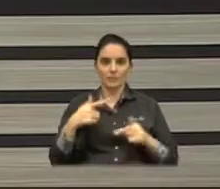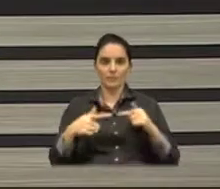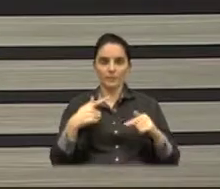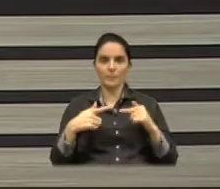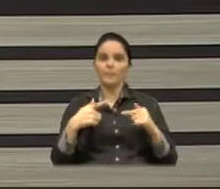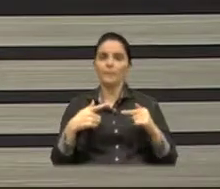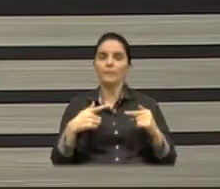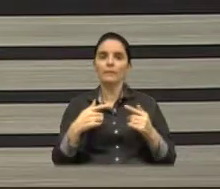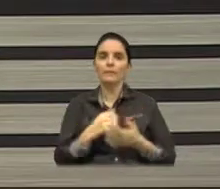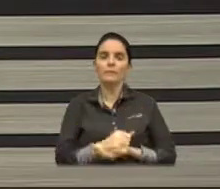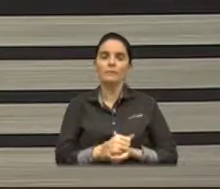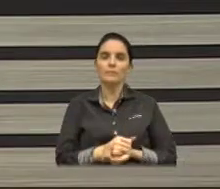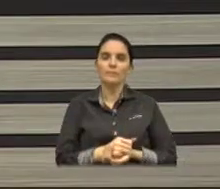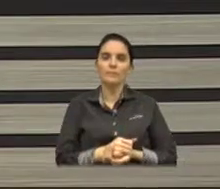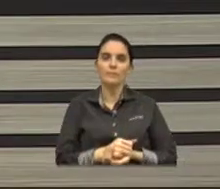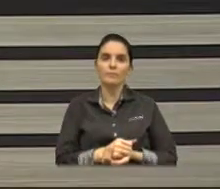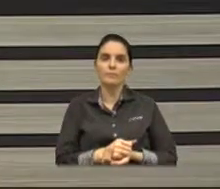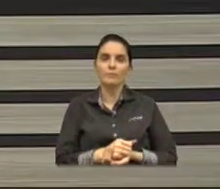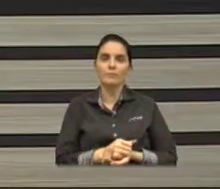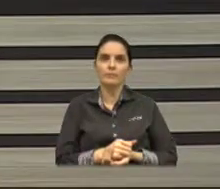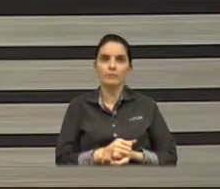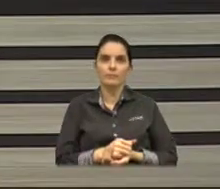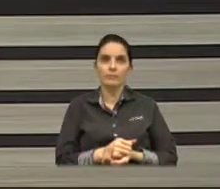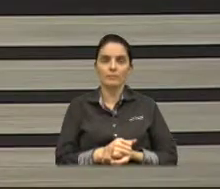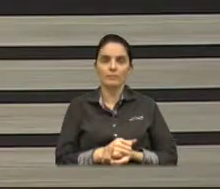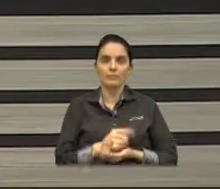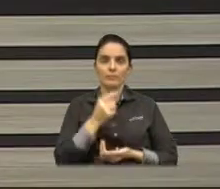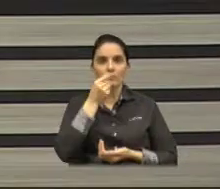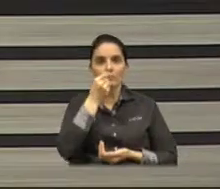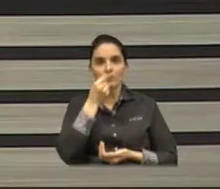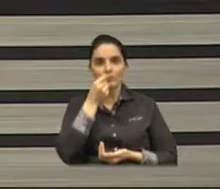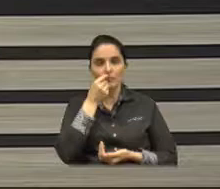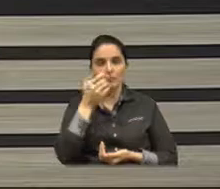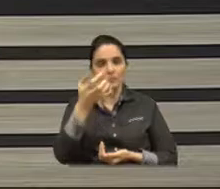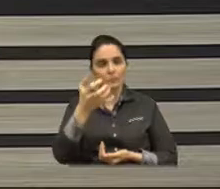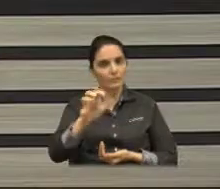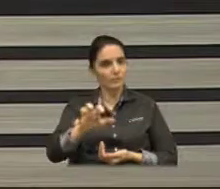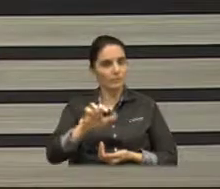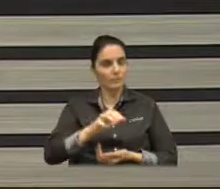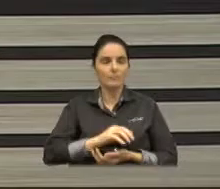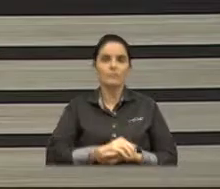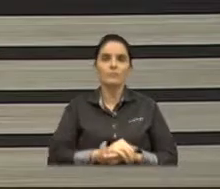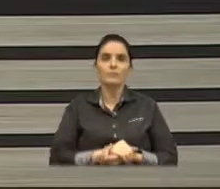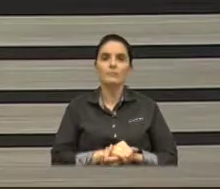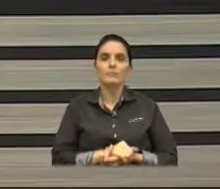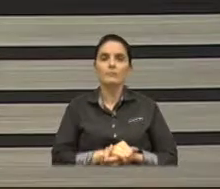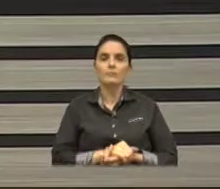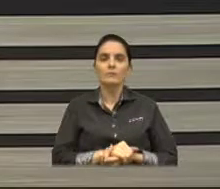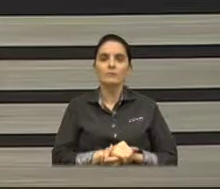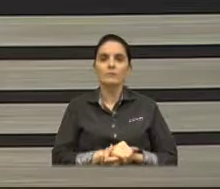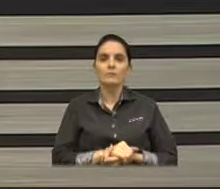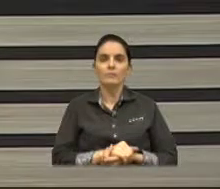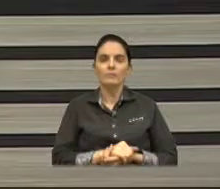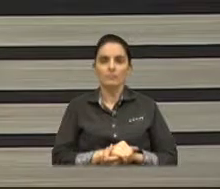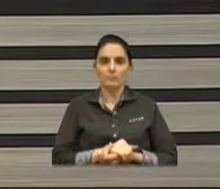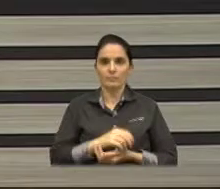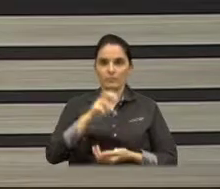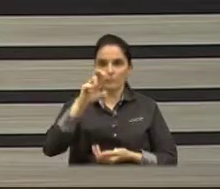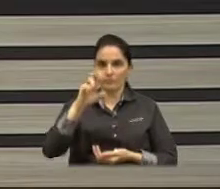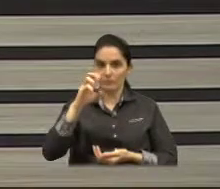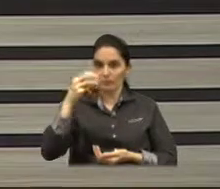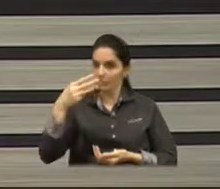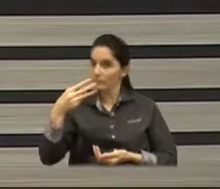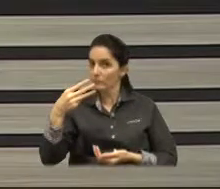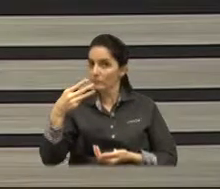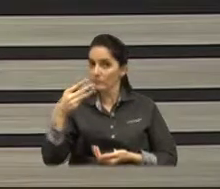a moção o proponente Estevão Nogueira. Dispenso. Moção de aplauso número